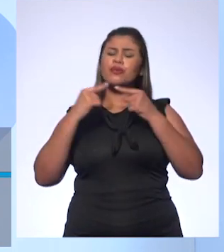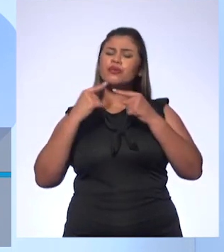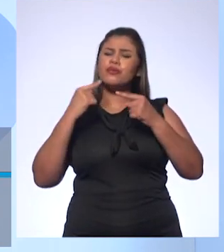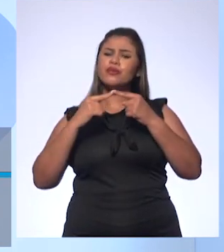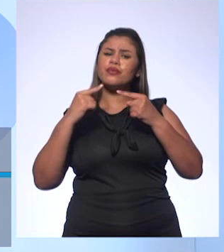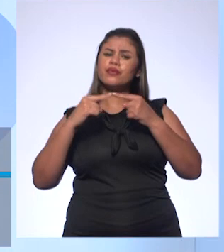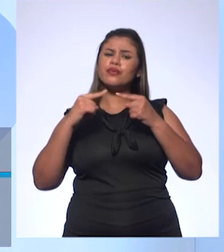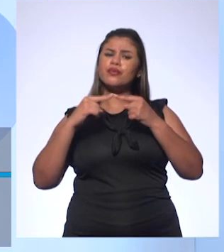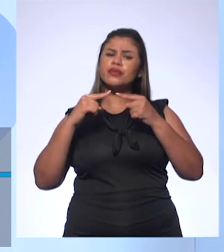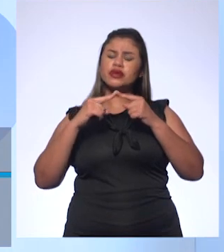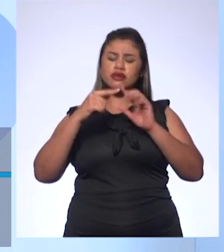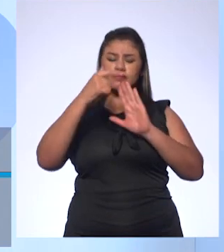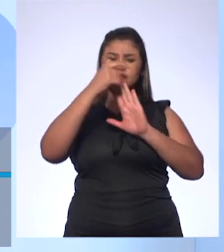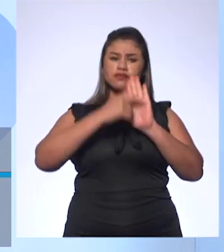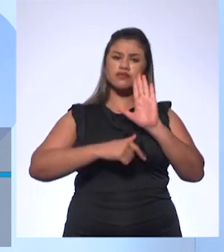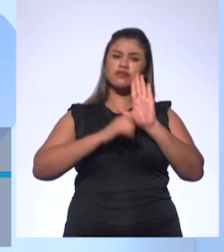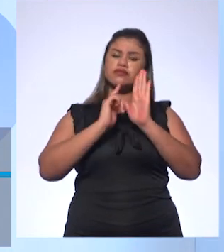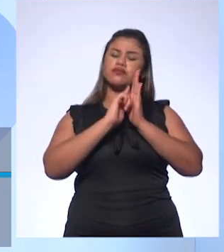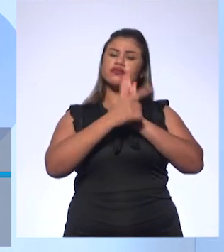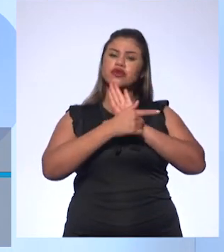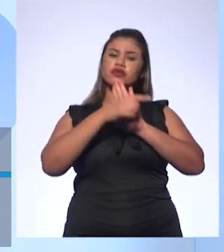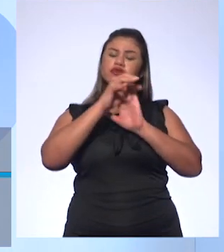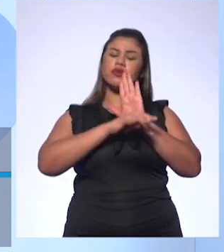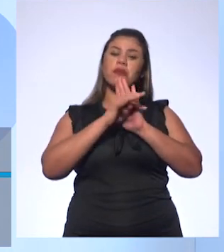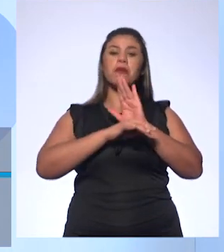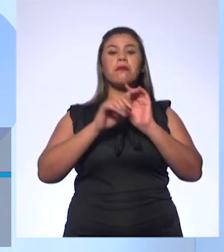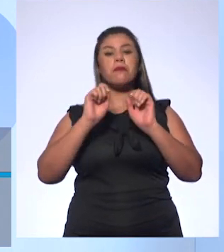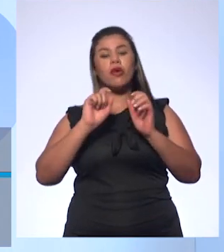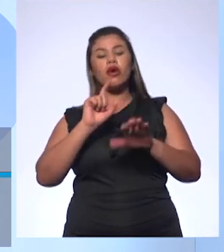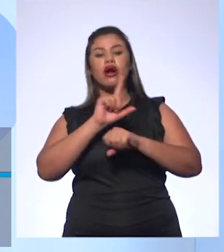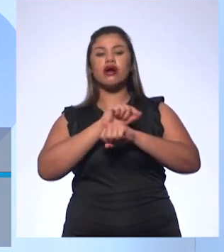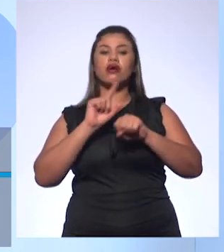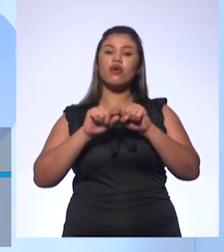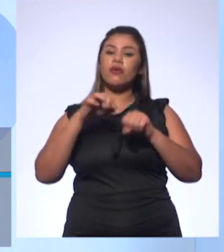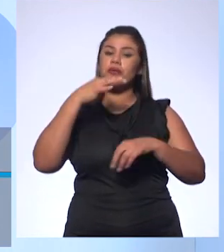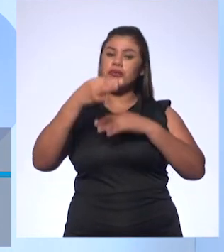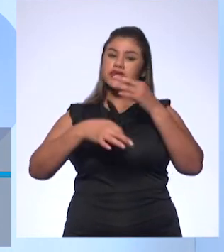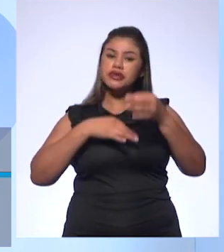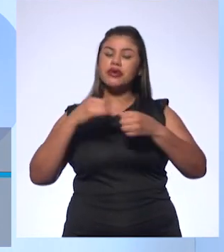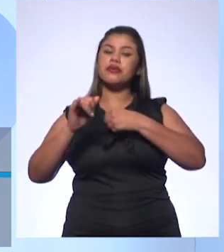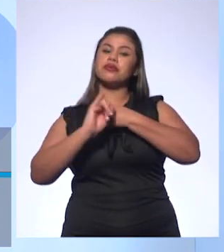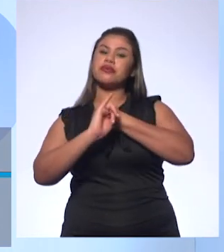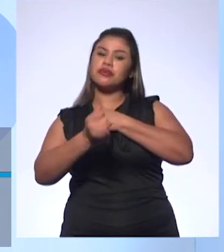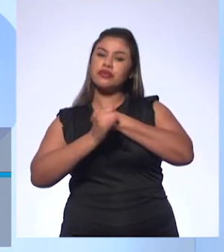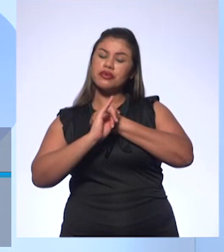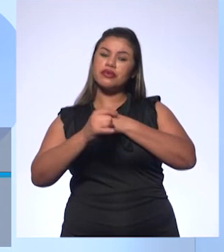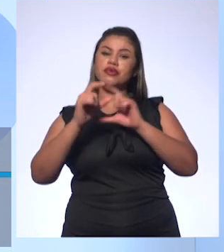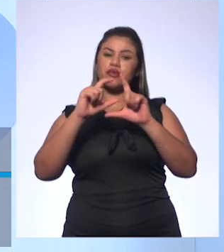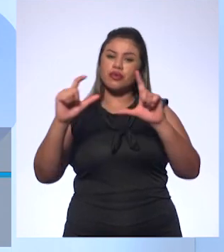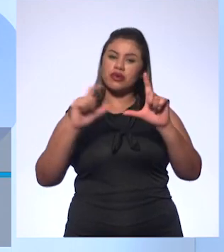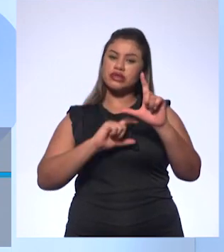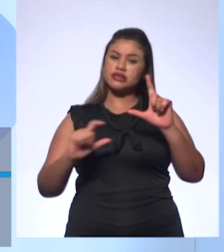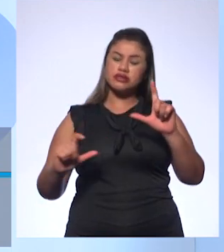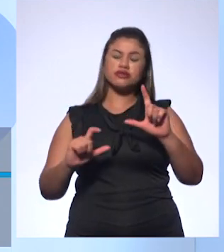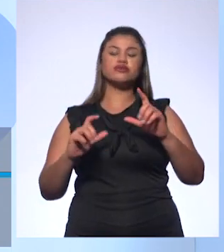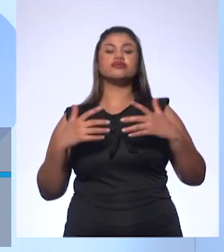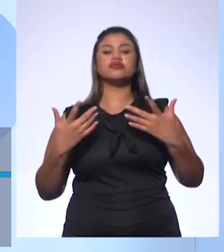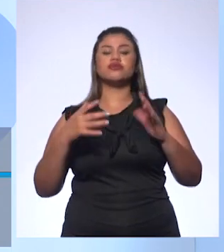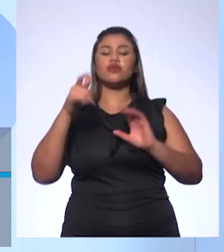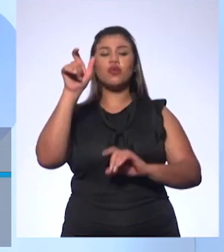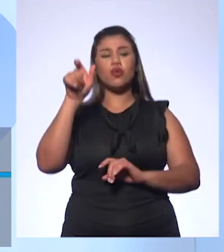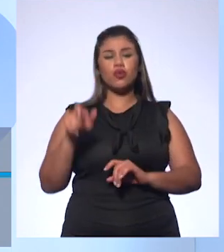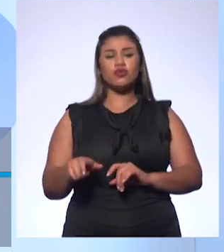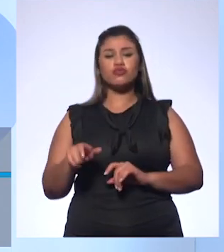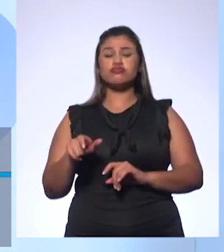que o colunista faz, né? Pode ser um artigo de opinião, pode ser uma crônica, pode ser quadrinhos, pode ser o que for. Então, assim, a coluna ela é bem genérica,